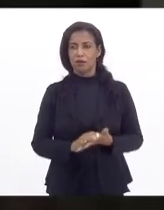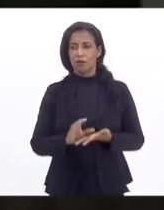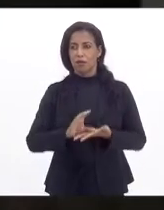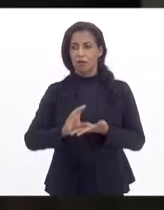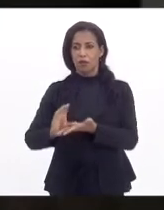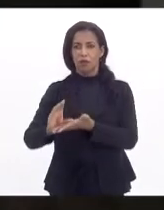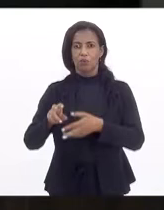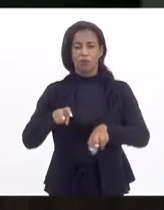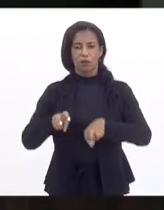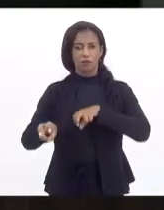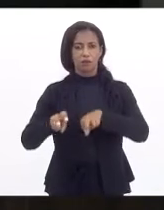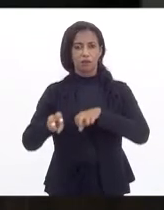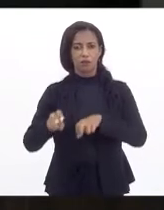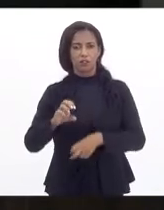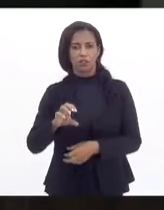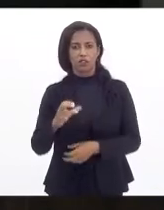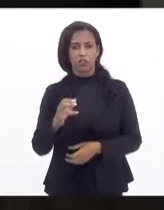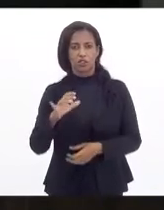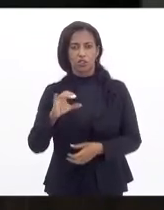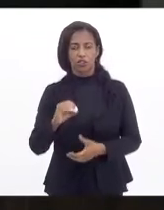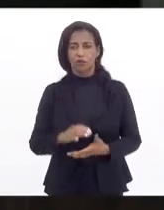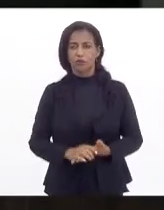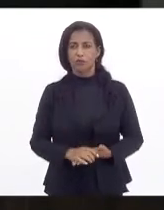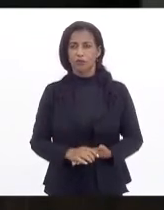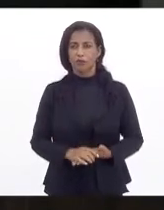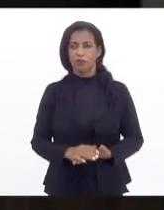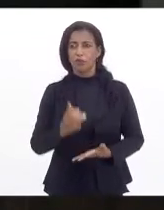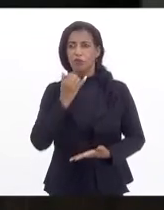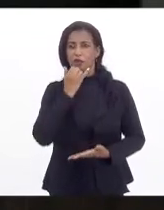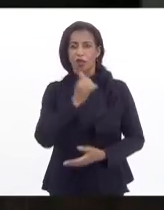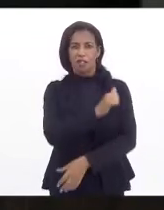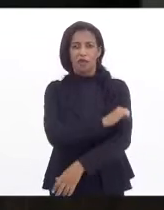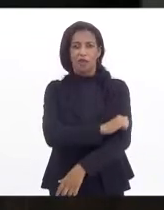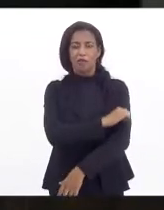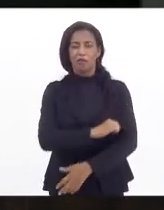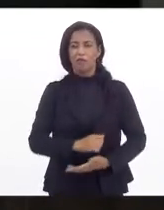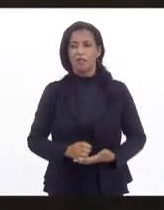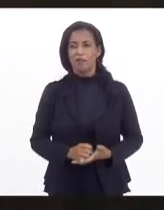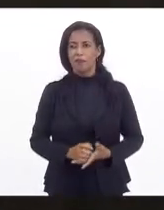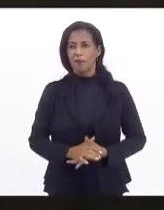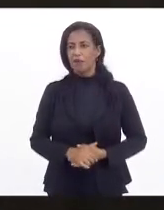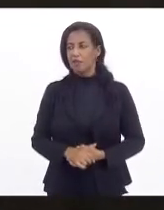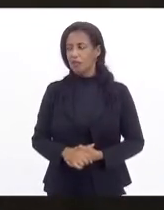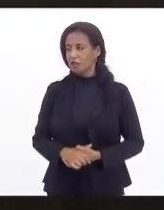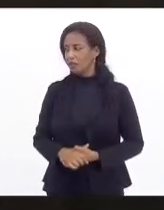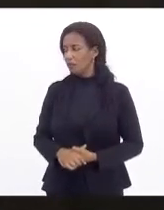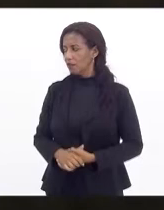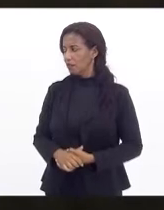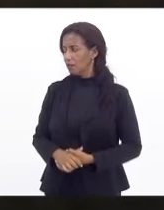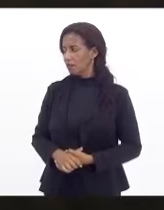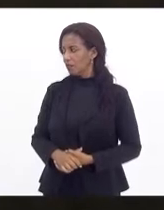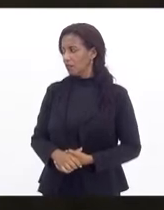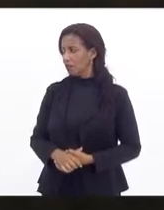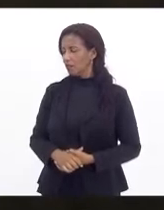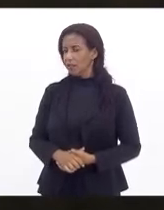de Transporte, deputado Chico Machado. Perdão, enfermeira Rejane. Alô?